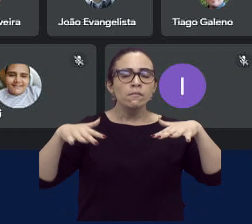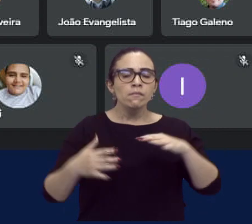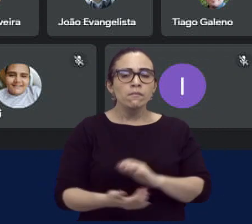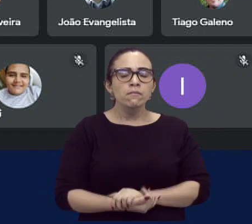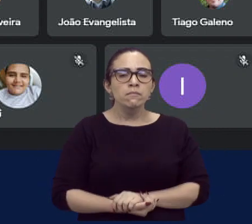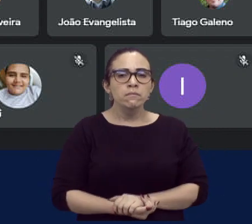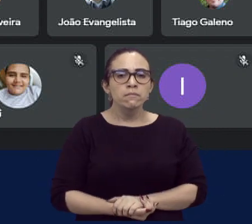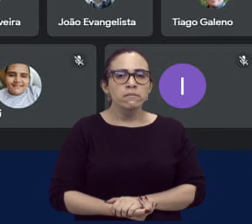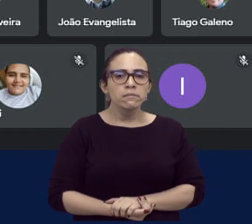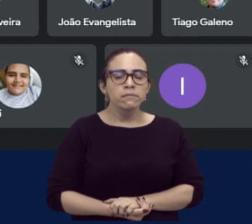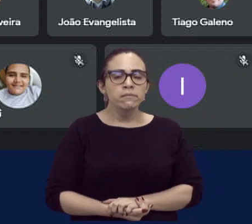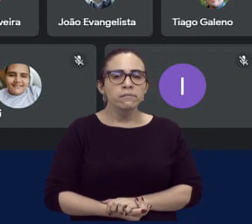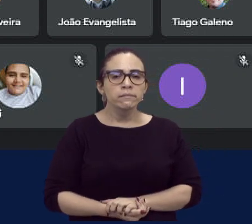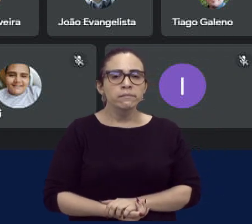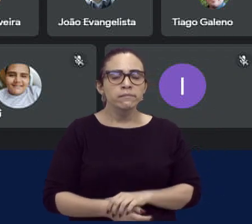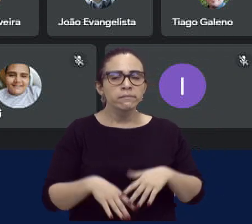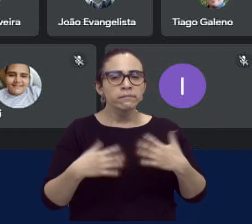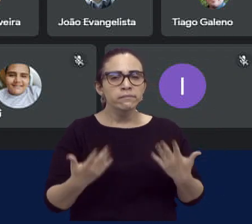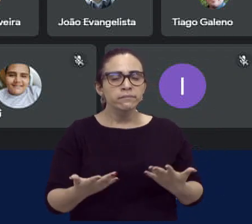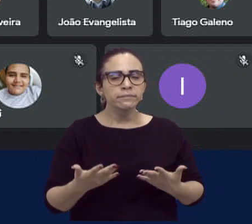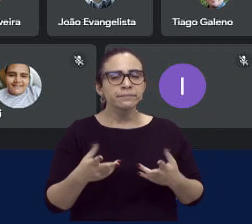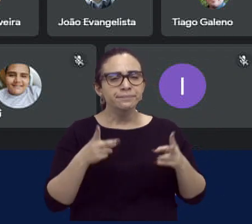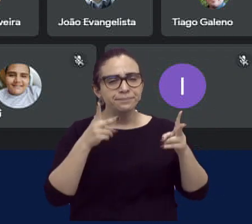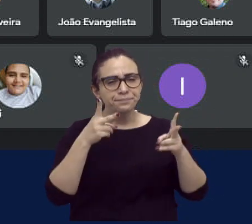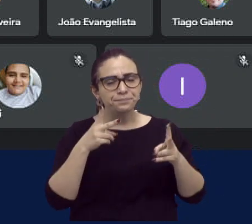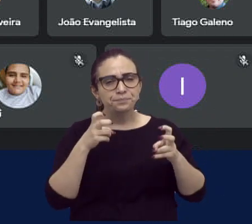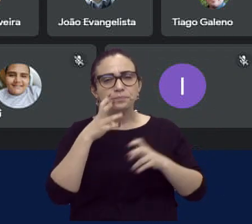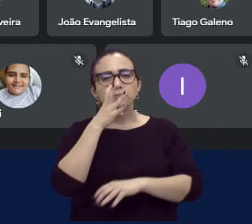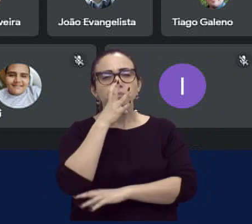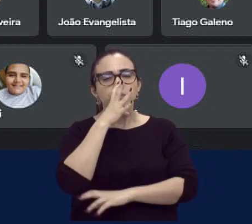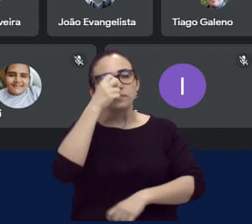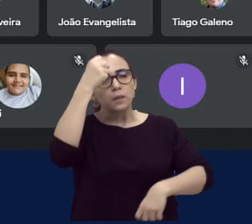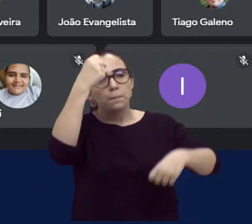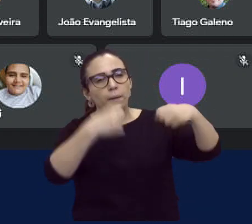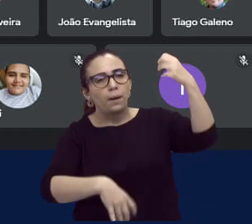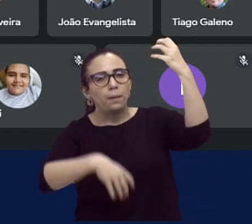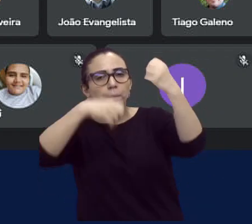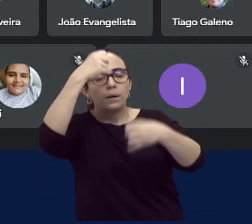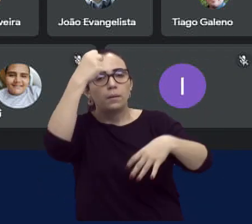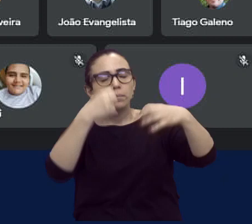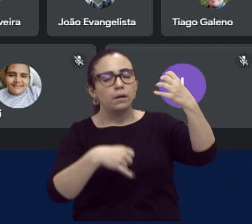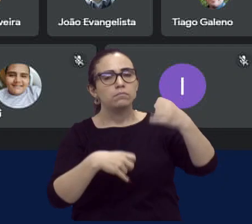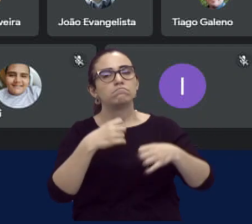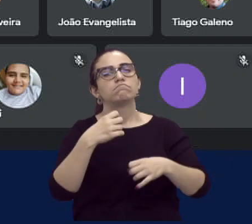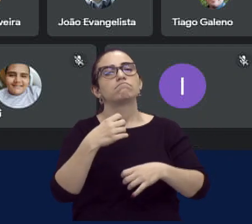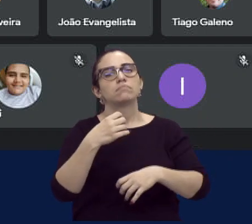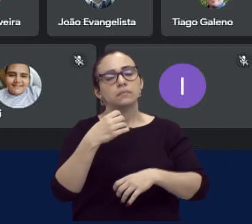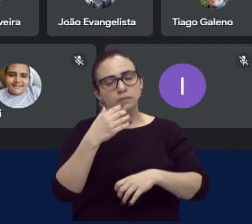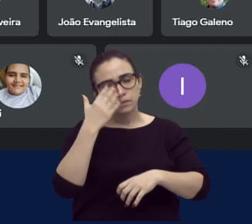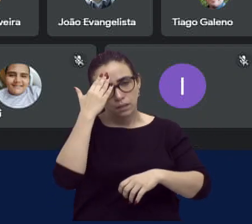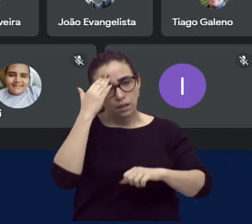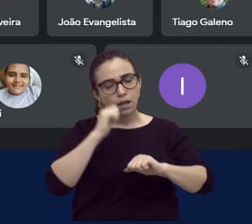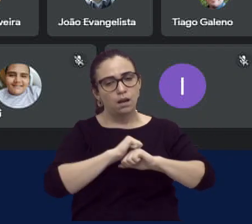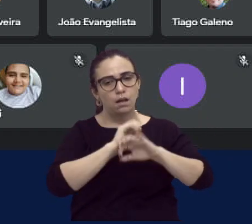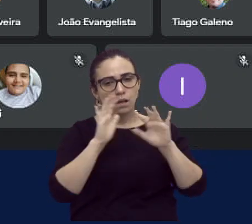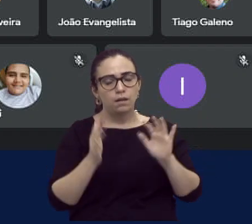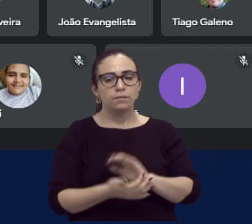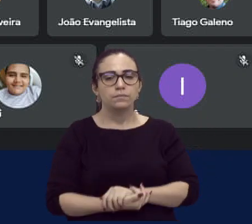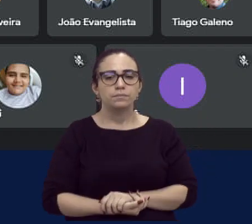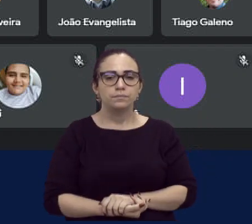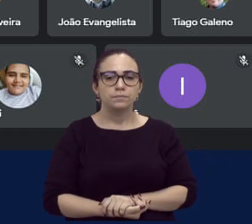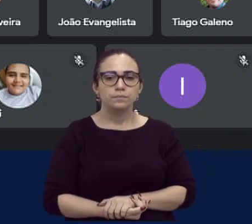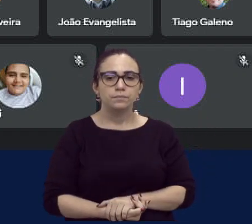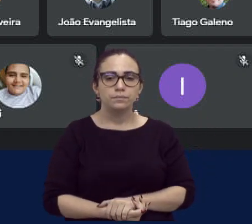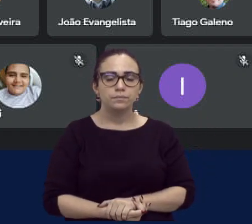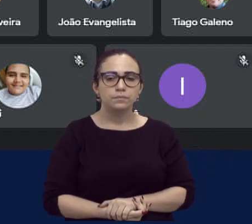Então, assim, escuta a outra pessoa, ouve o que ela tem a dizer. Normalmente, né, você poderia dizer